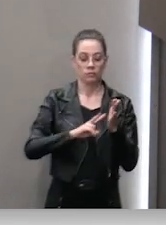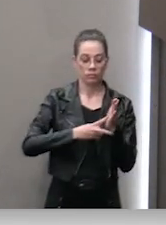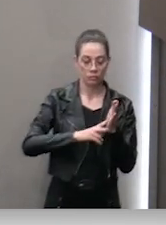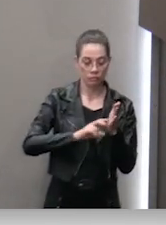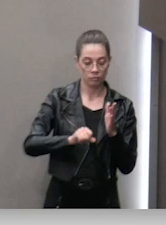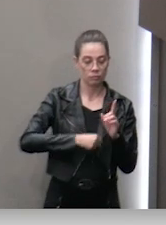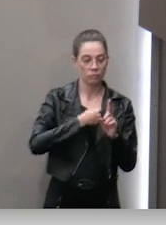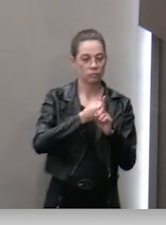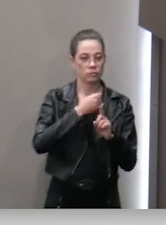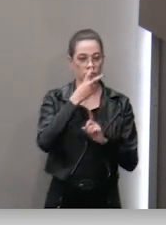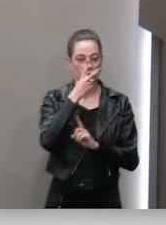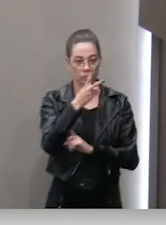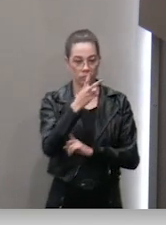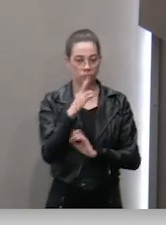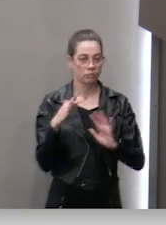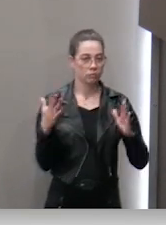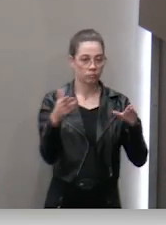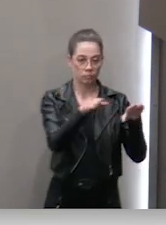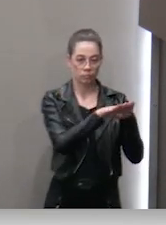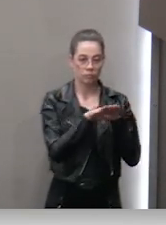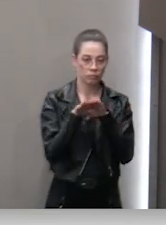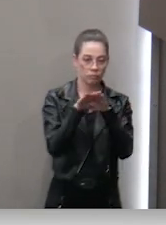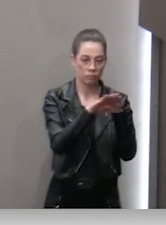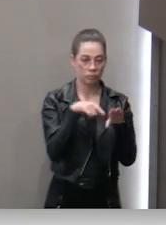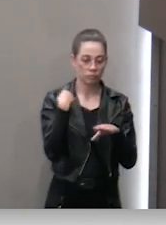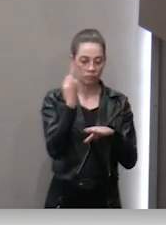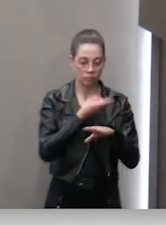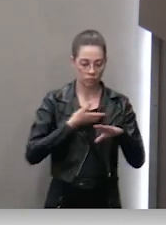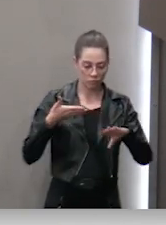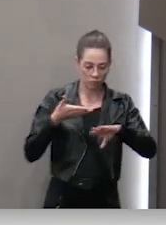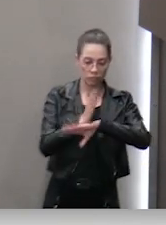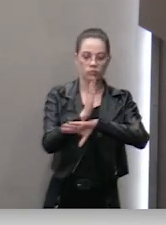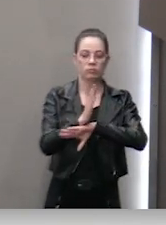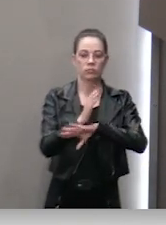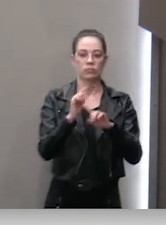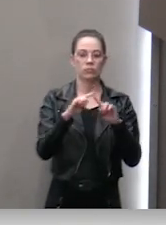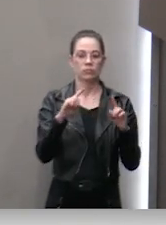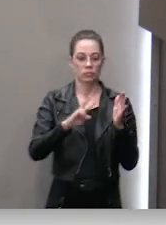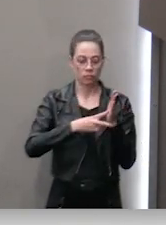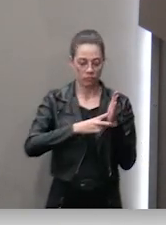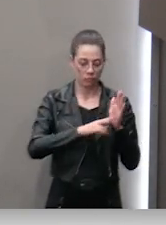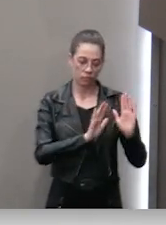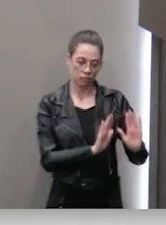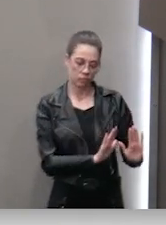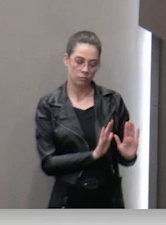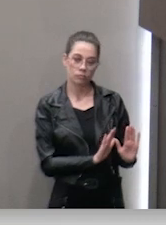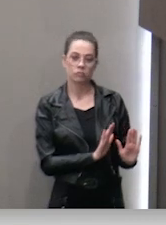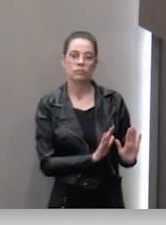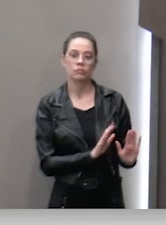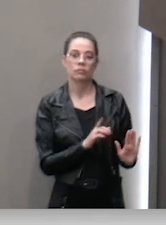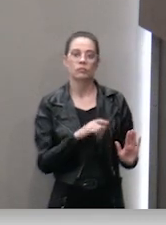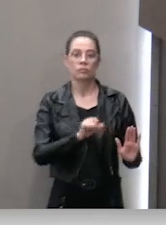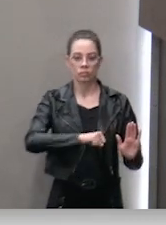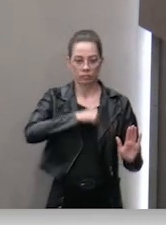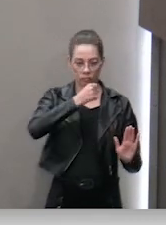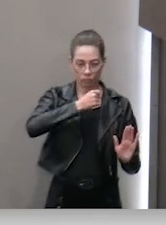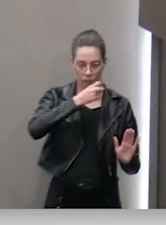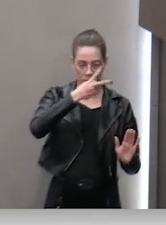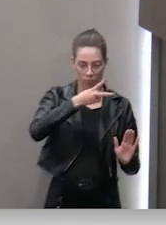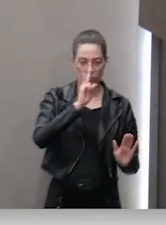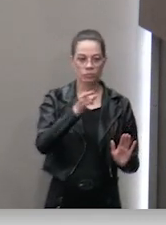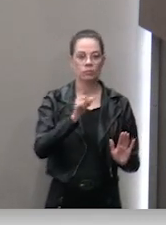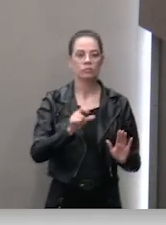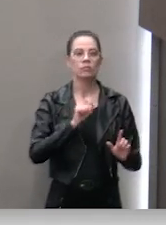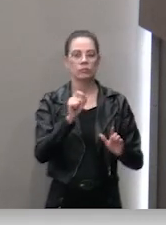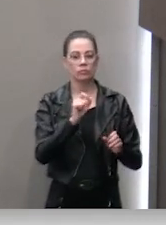mais forte do que todos nós. Nós passaremos, o sindicato ficará. Fortalecer o sindicato e